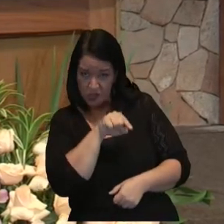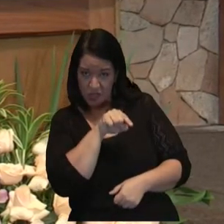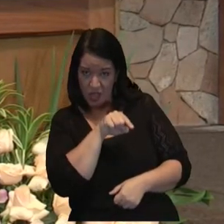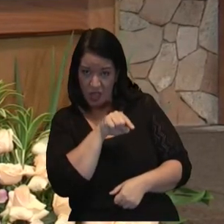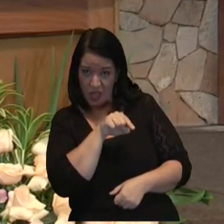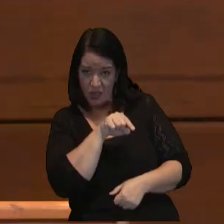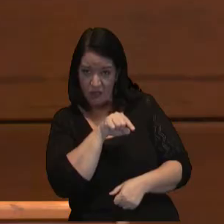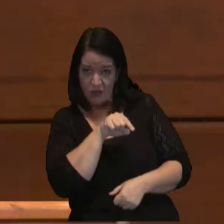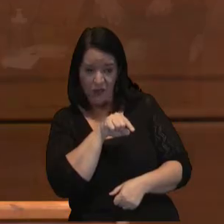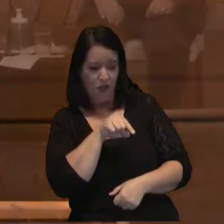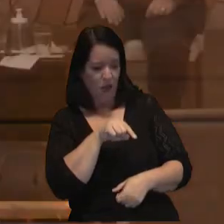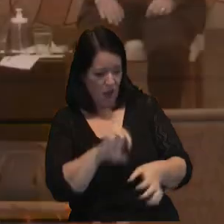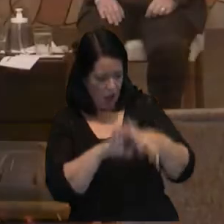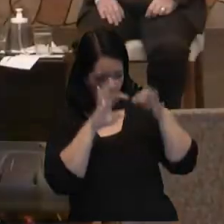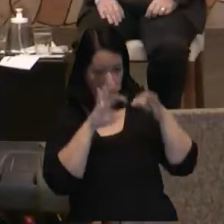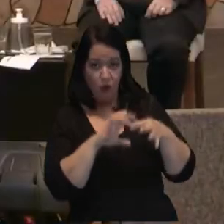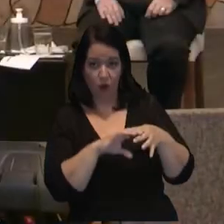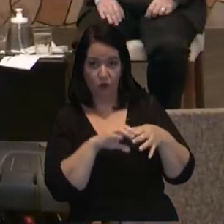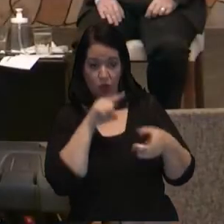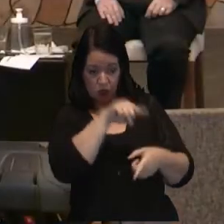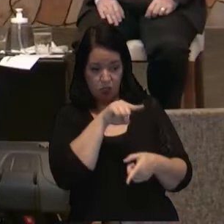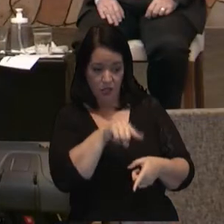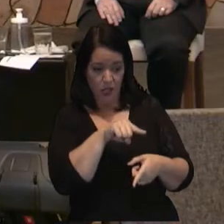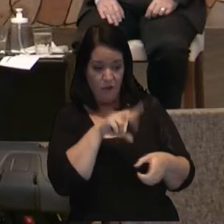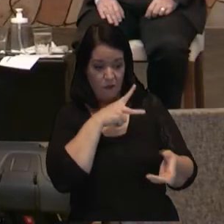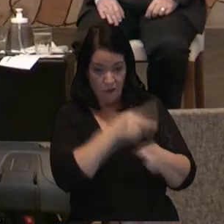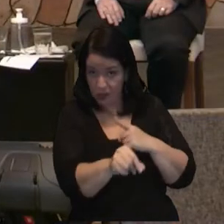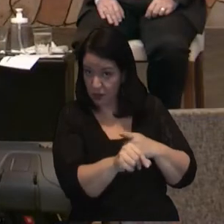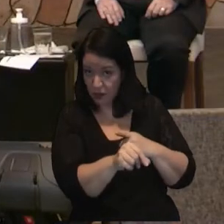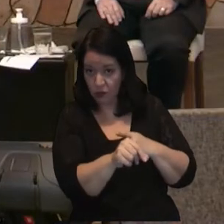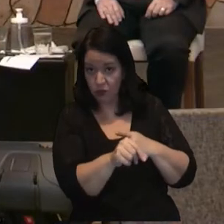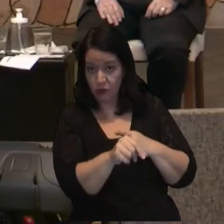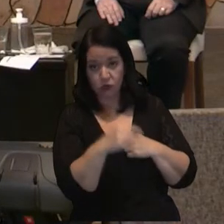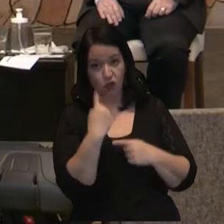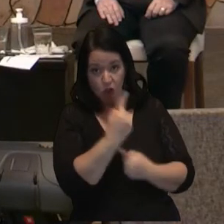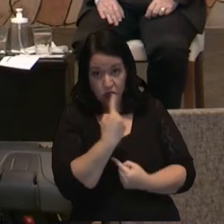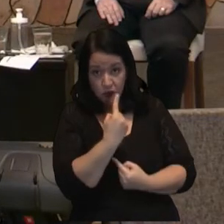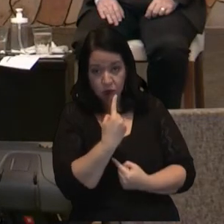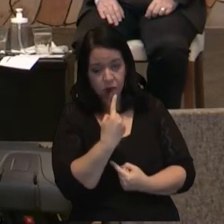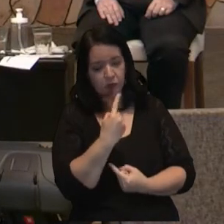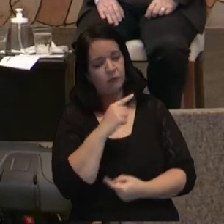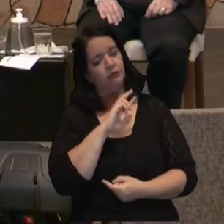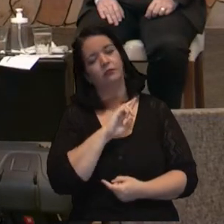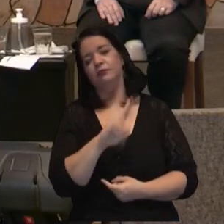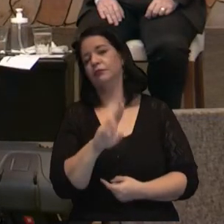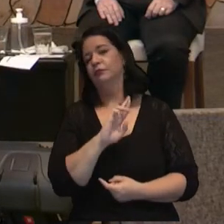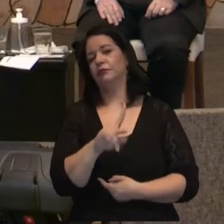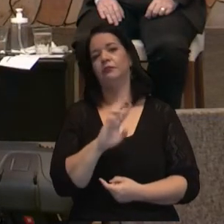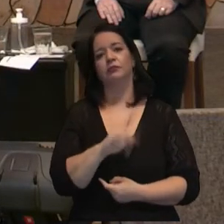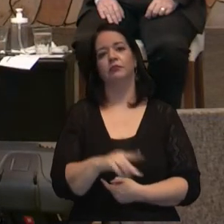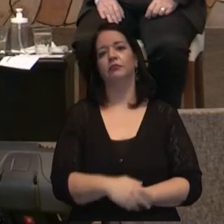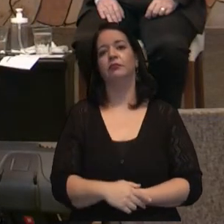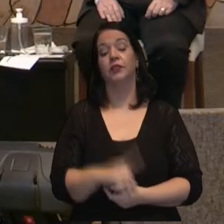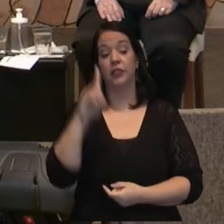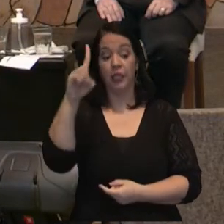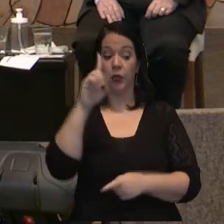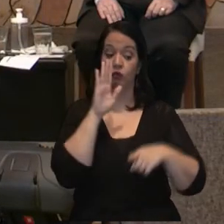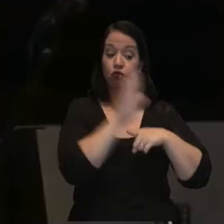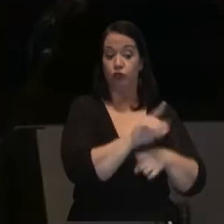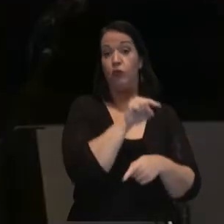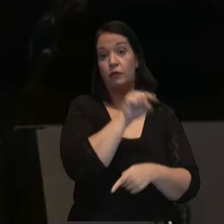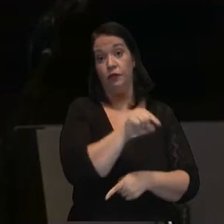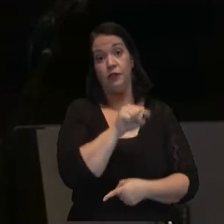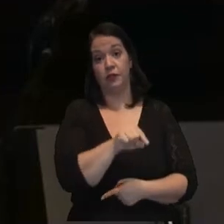eles estão aos cuidados de Deus. Meu querido, minha querida irmã,